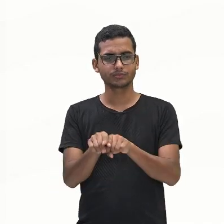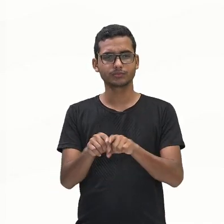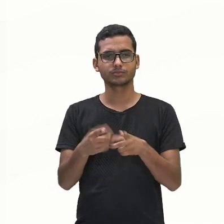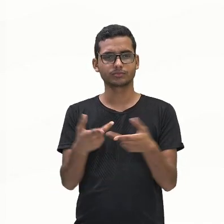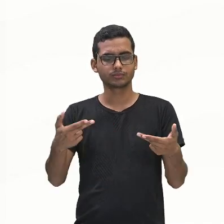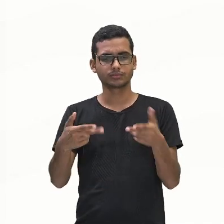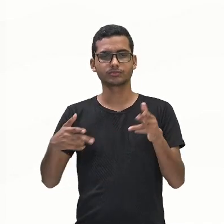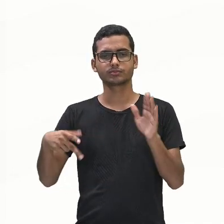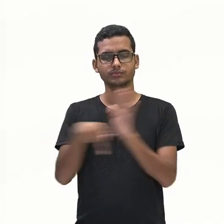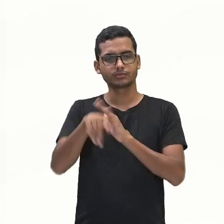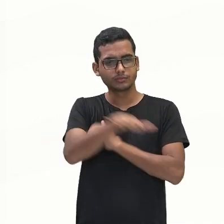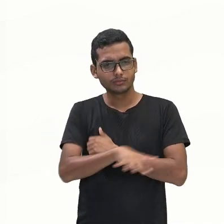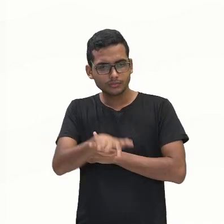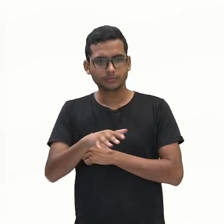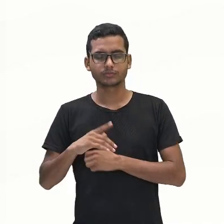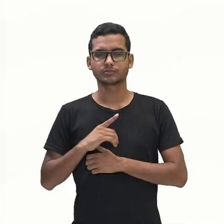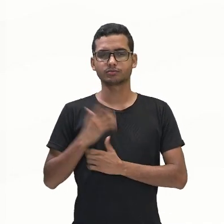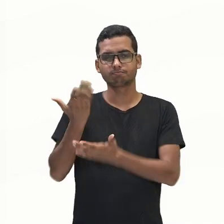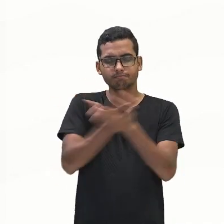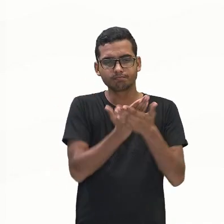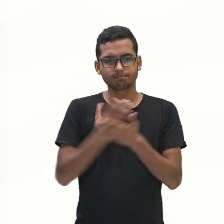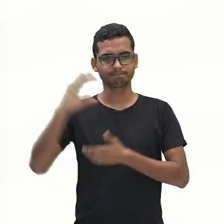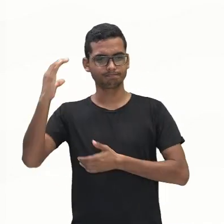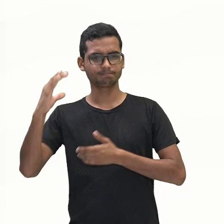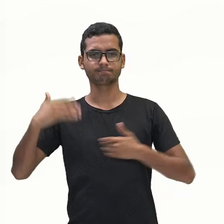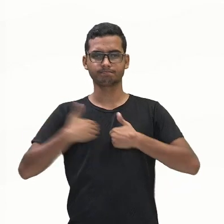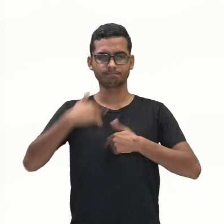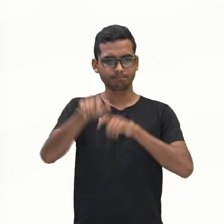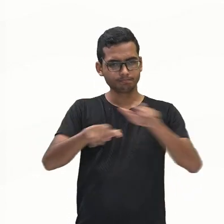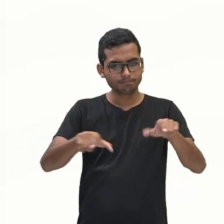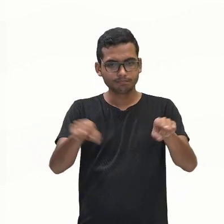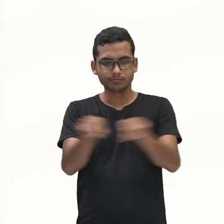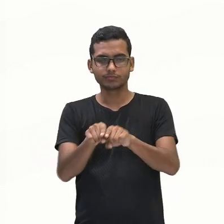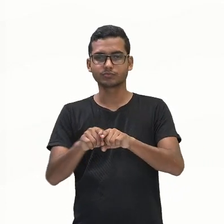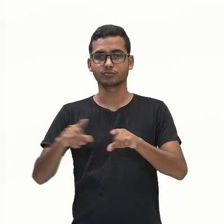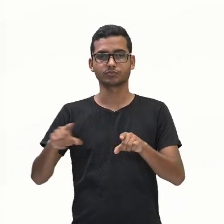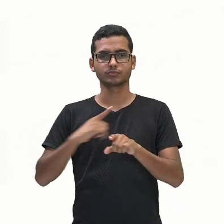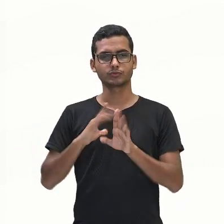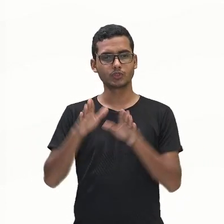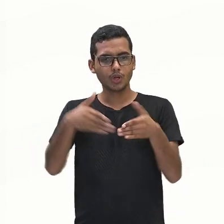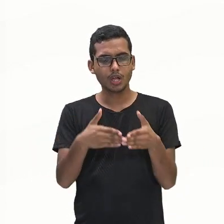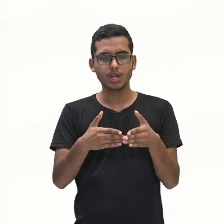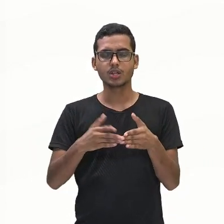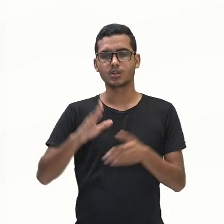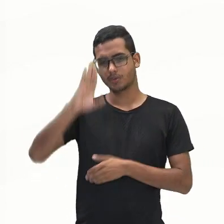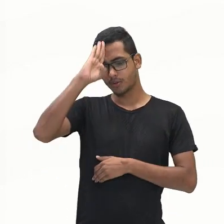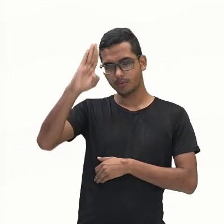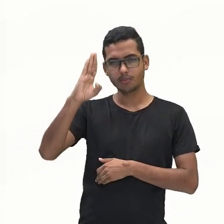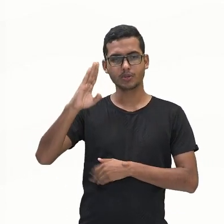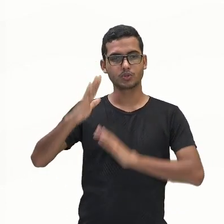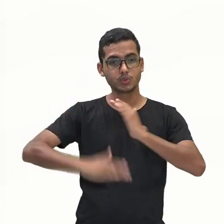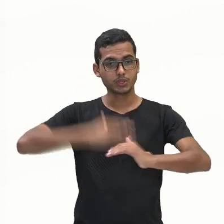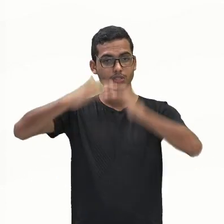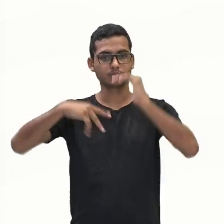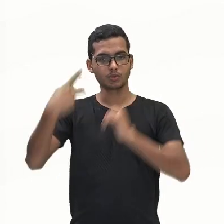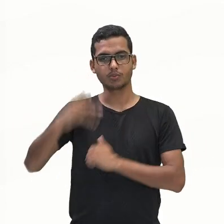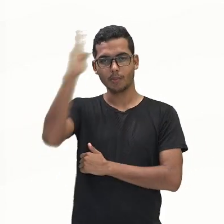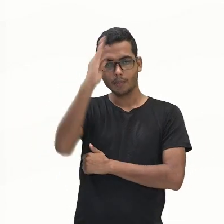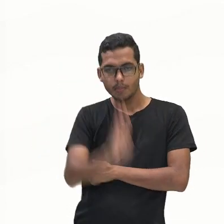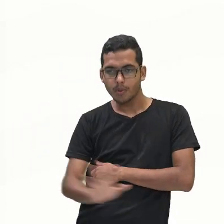ordem ecológica, focando exclusivamente no desempenho nacional, né? Então, a gente tem uma análise de todo o território